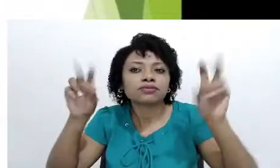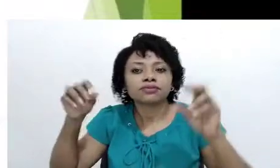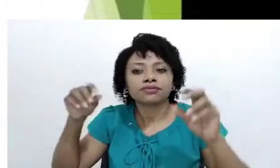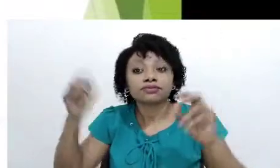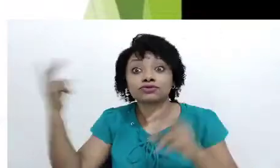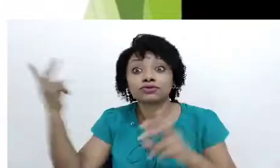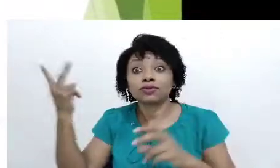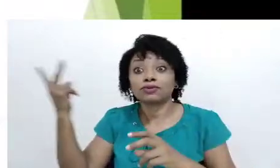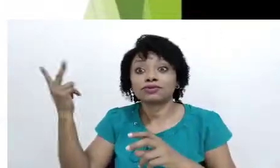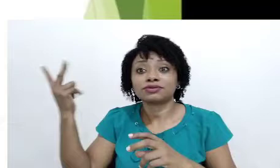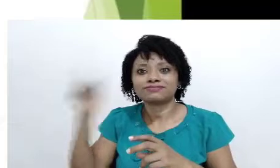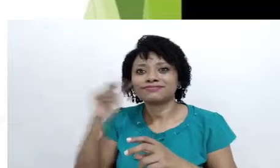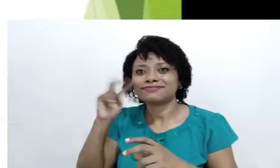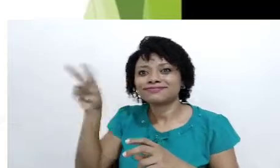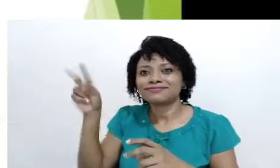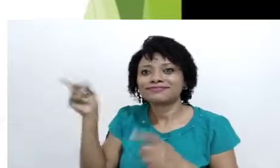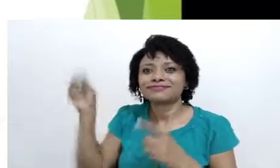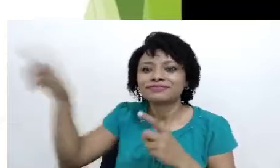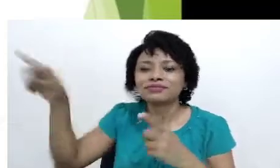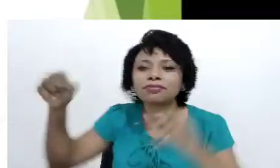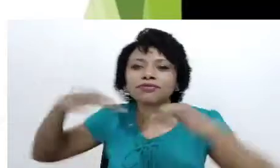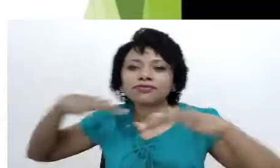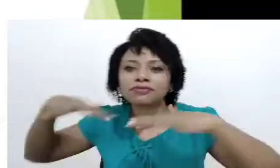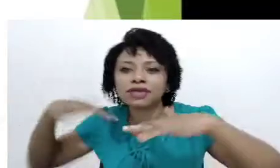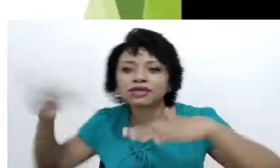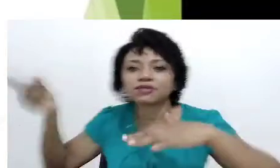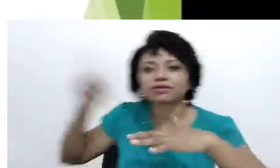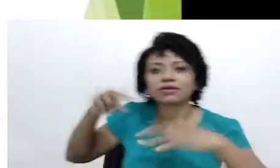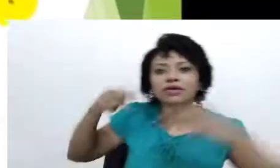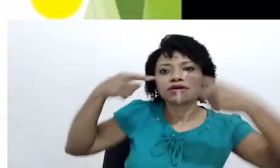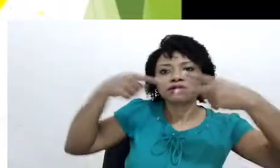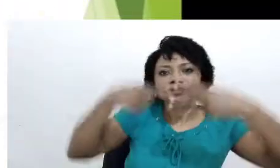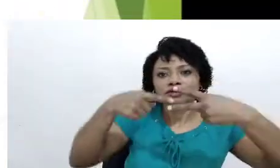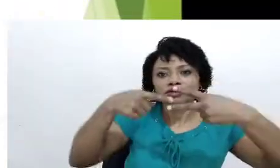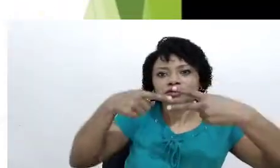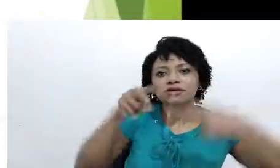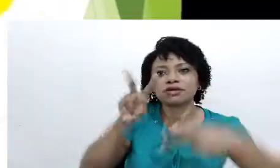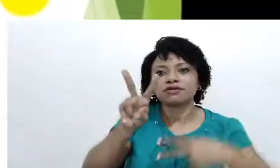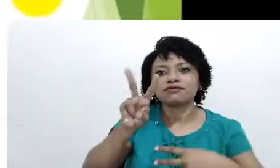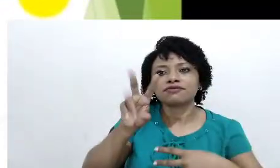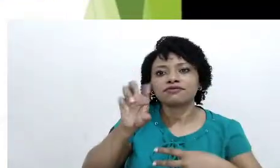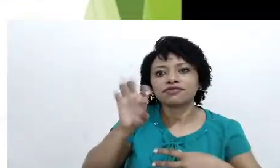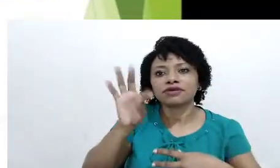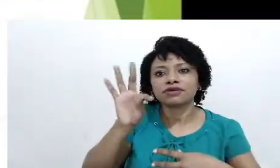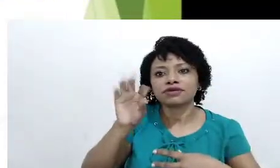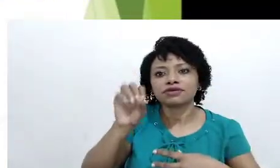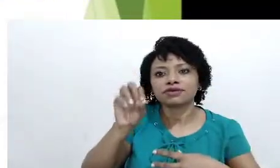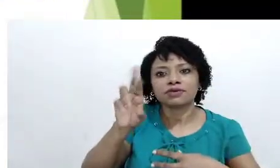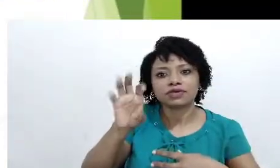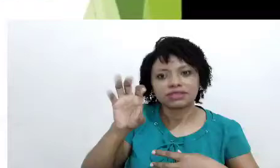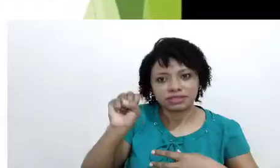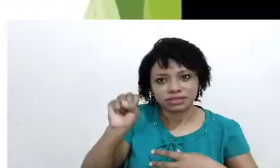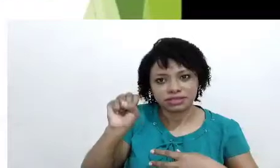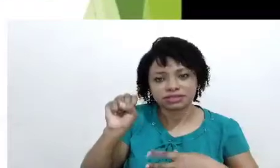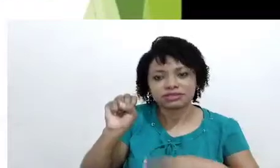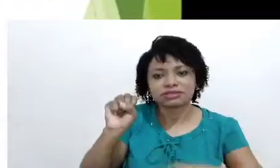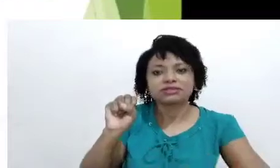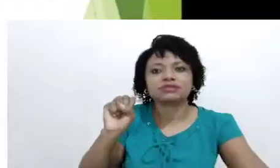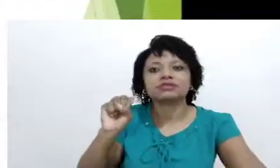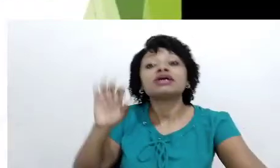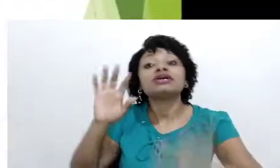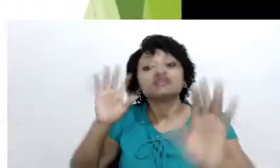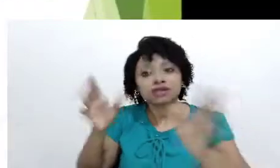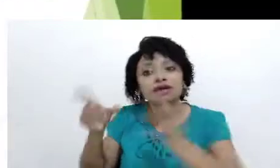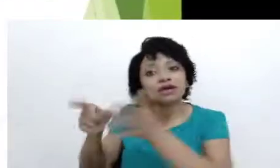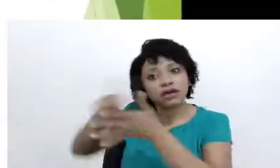de revisão. A gente vai falar um pouco hoje sobre movimentos e sobre vetores. Lembrando que a gente viu dois